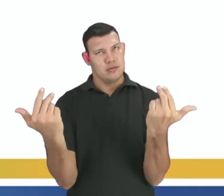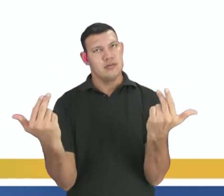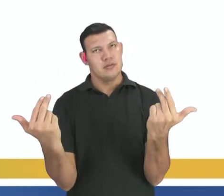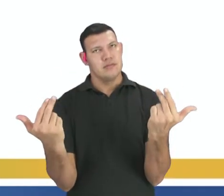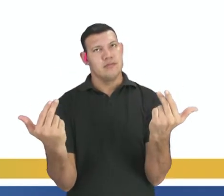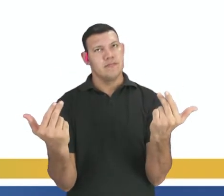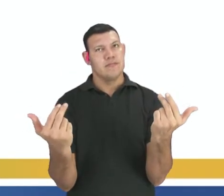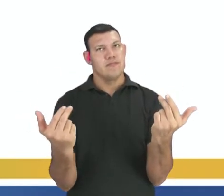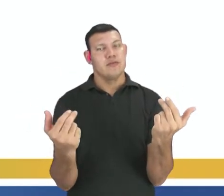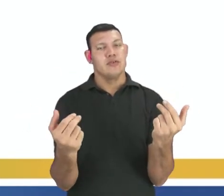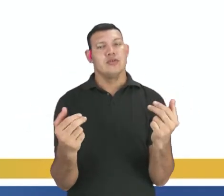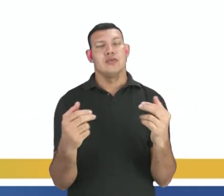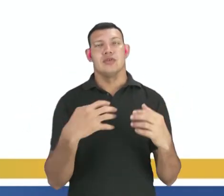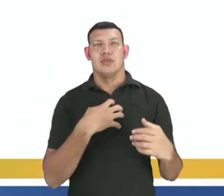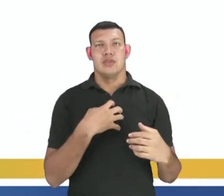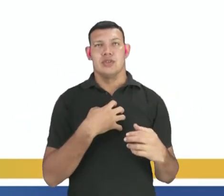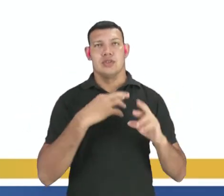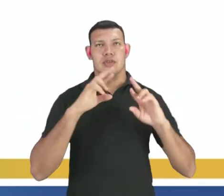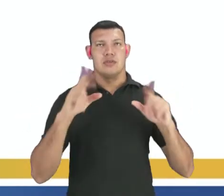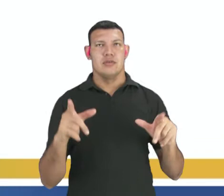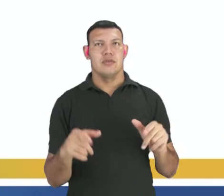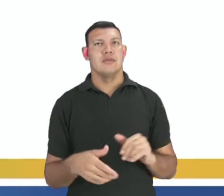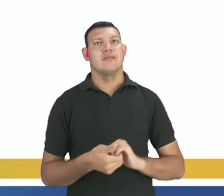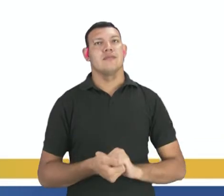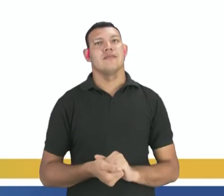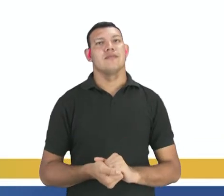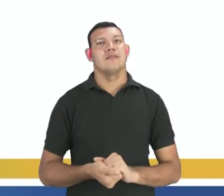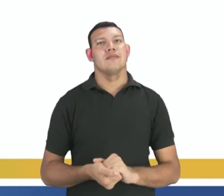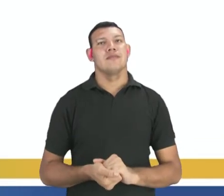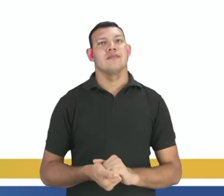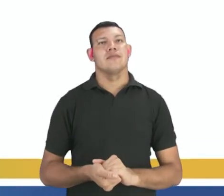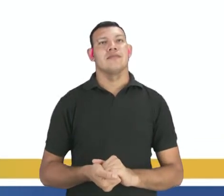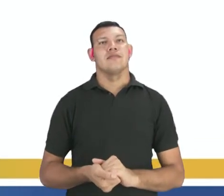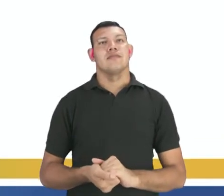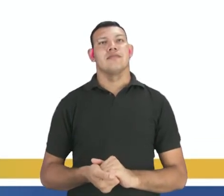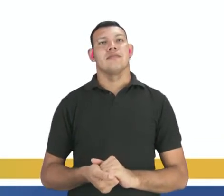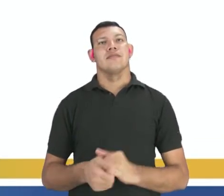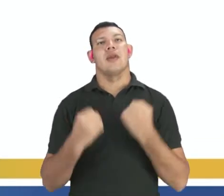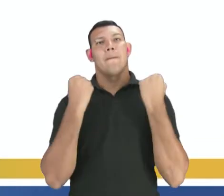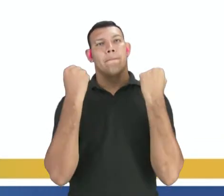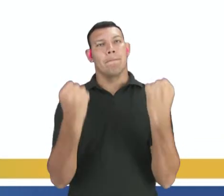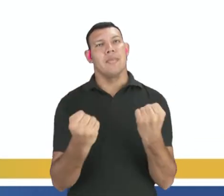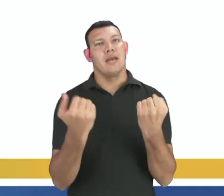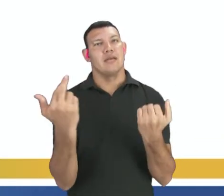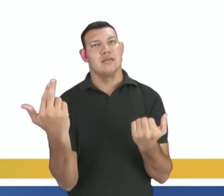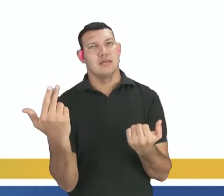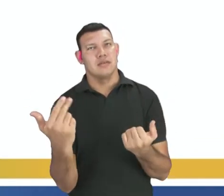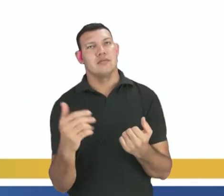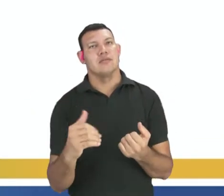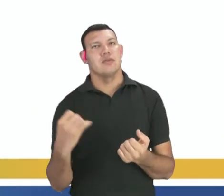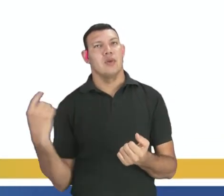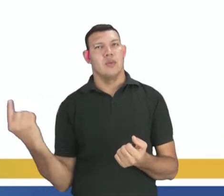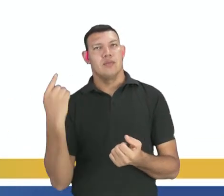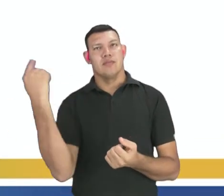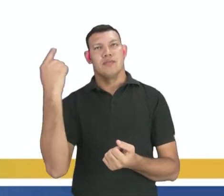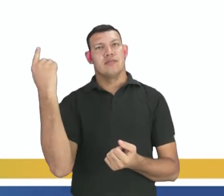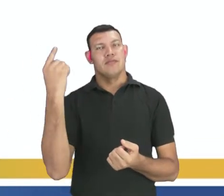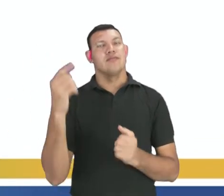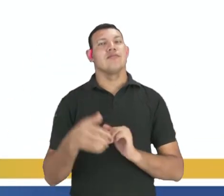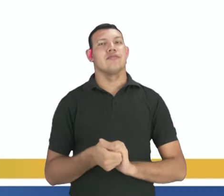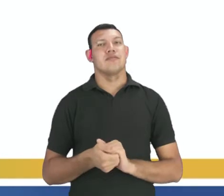pessoa com 60 quilos pode ser mais baixa e mais forte. E outra com o mesmo peso pode ser mais alta e